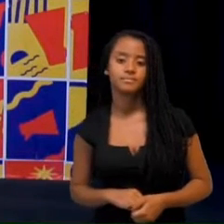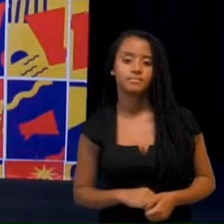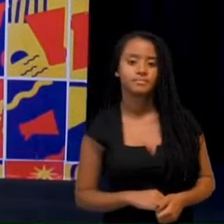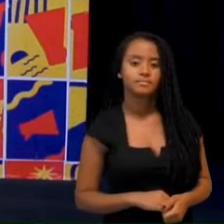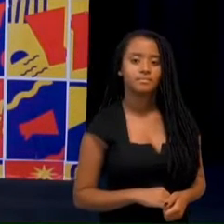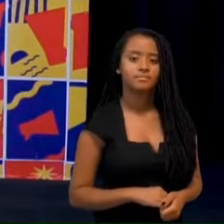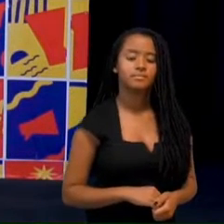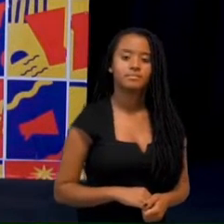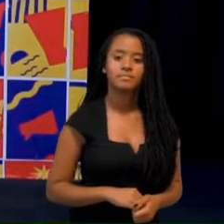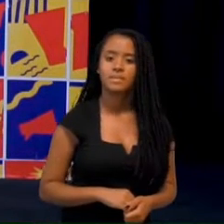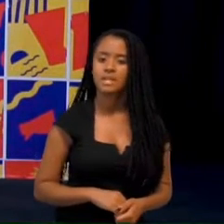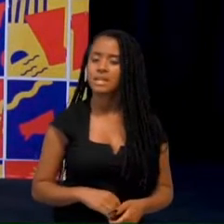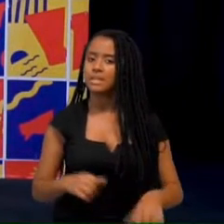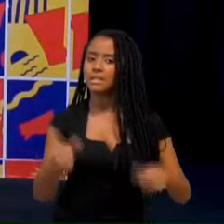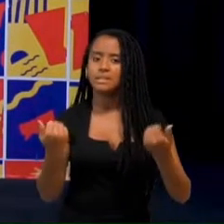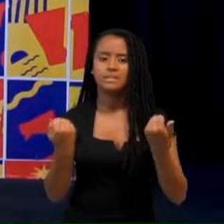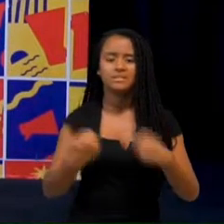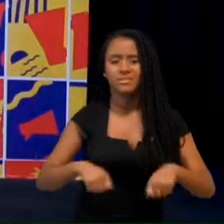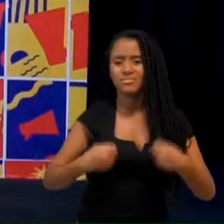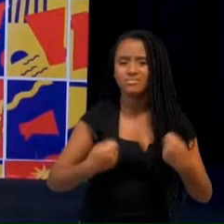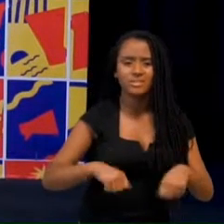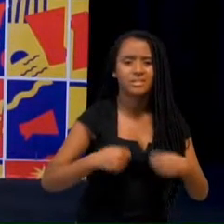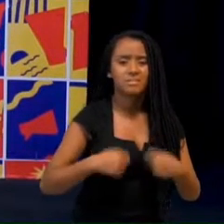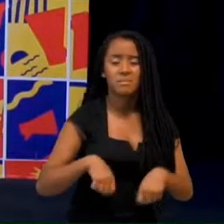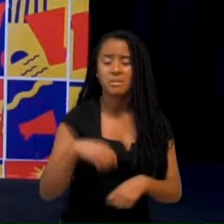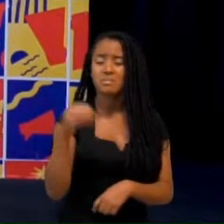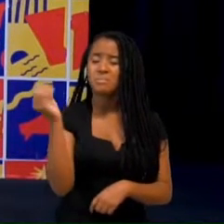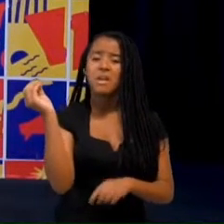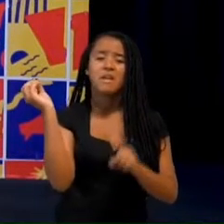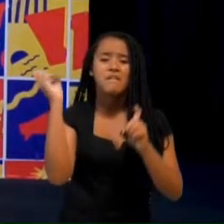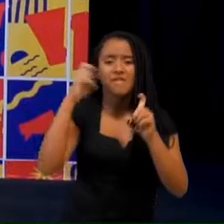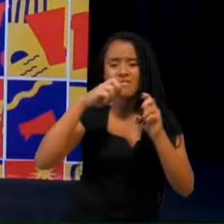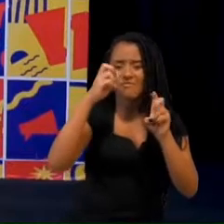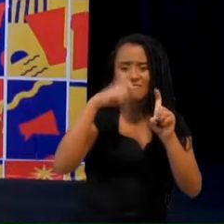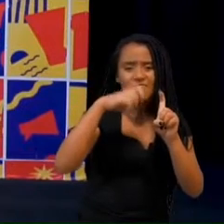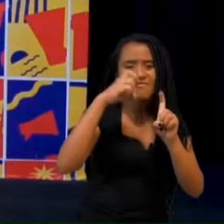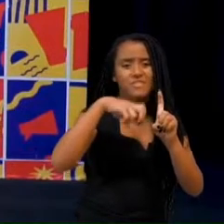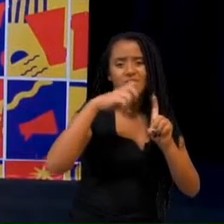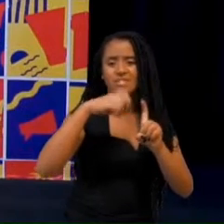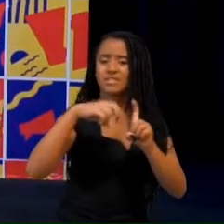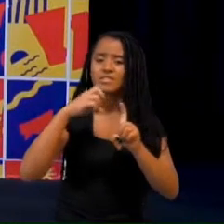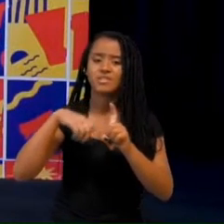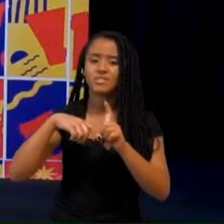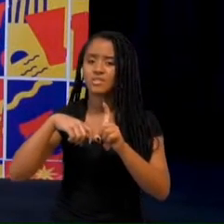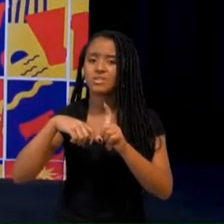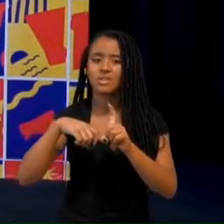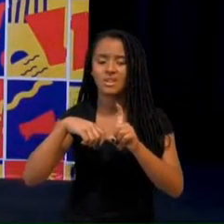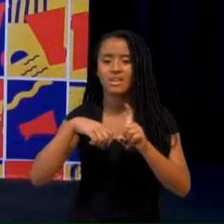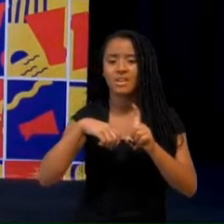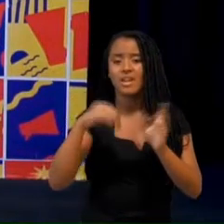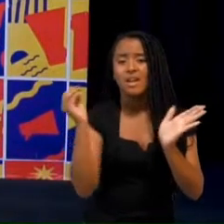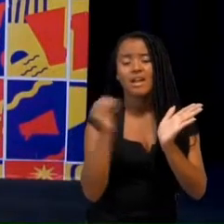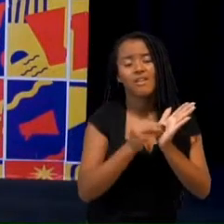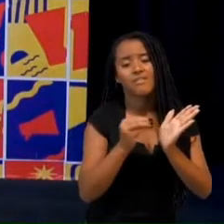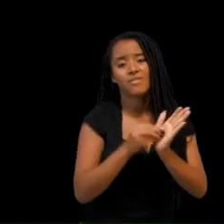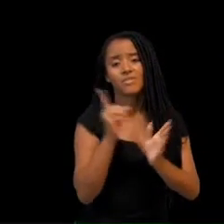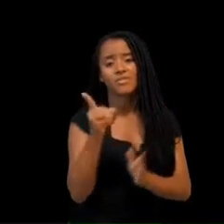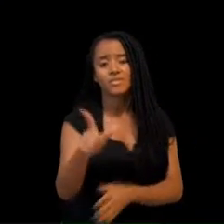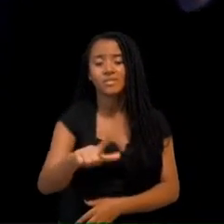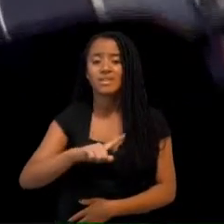certeza não dá mais para disfarçar a falta que a gente